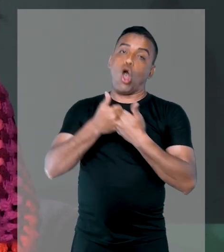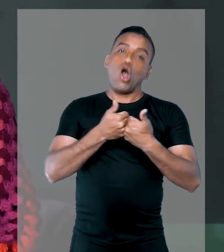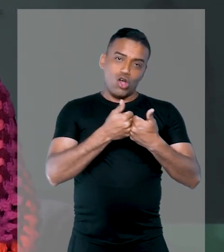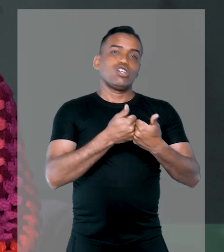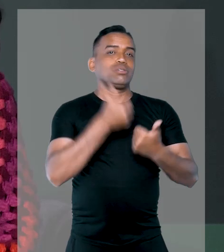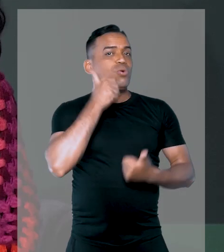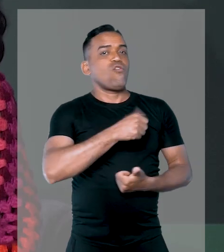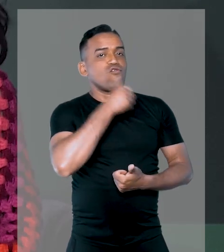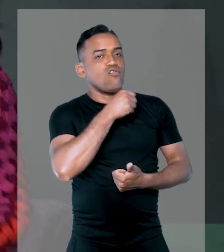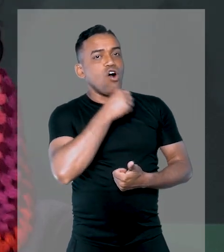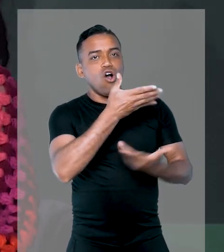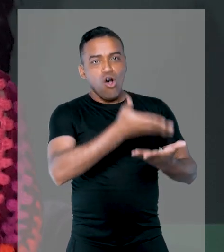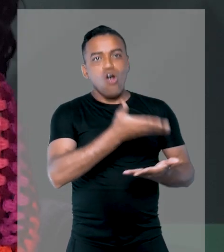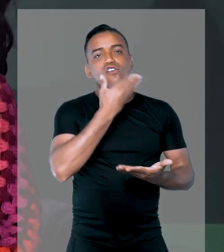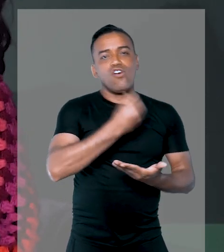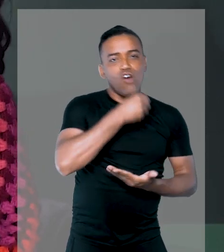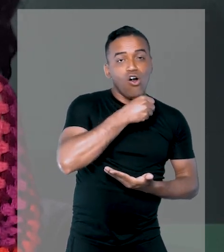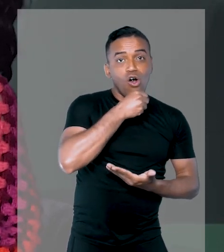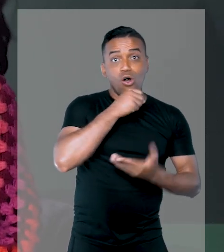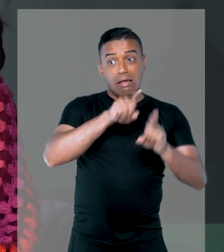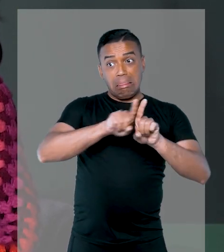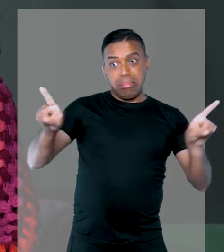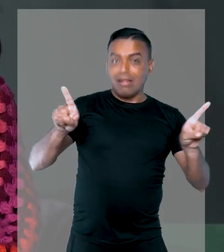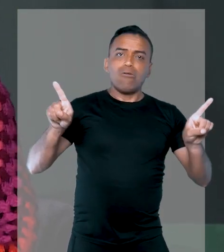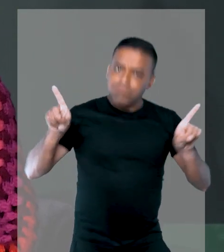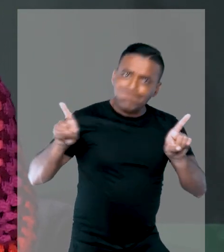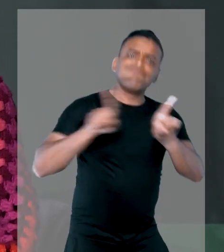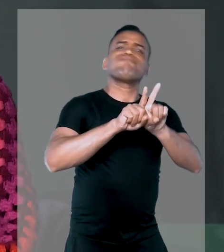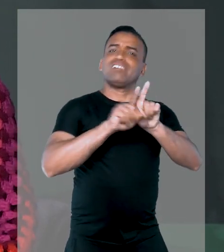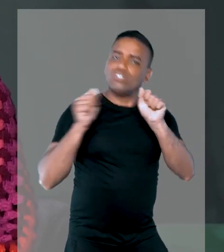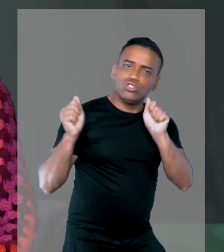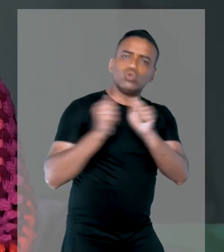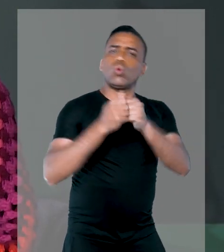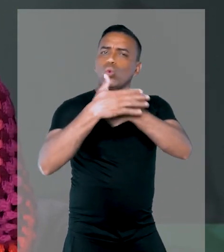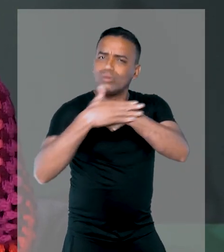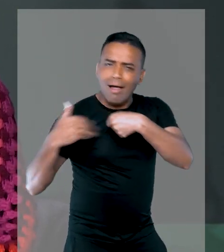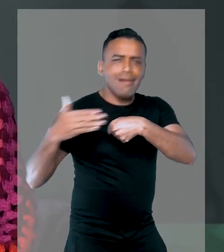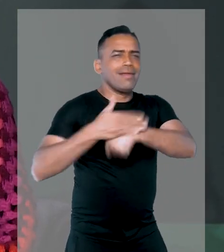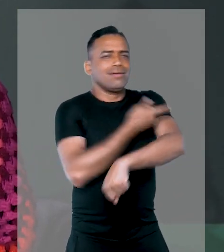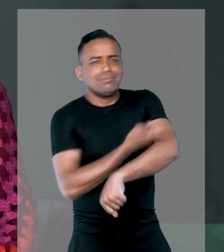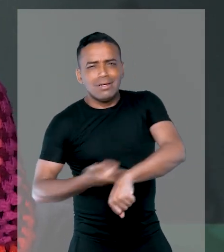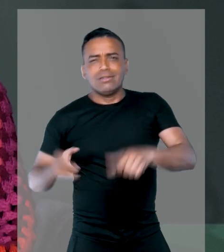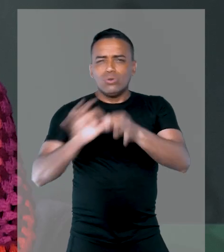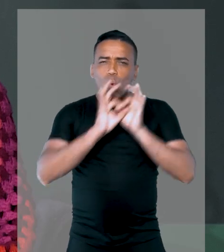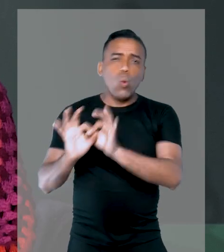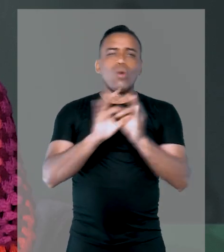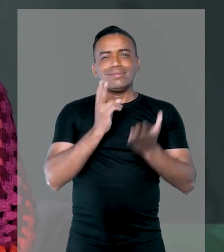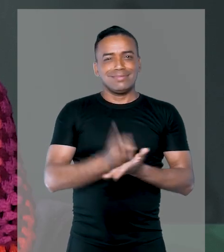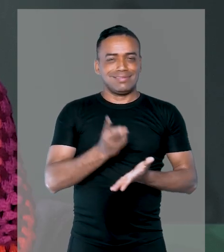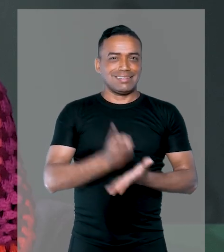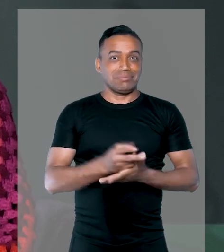então a gente tem eles não como figuras muito distantes, mas como figuras muito próximas e íntimas e queridas.